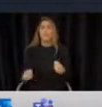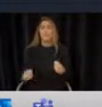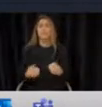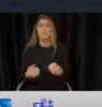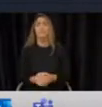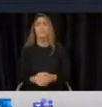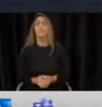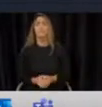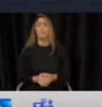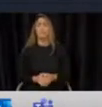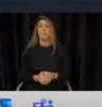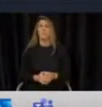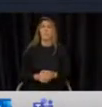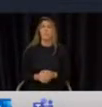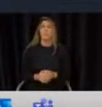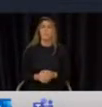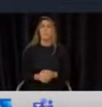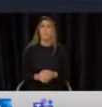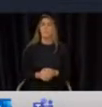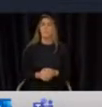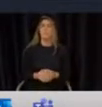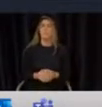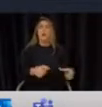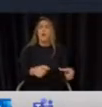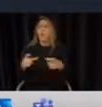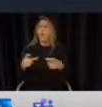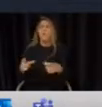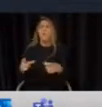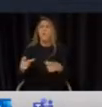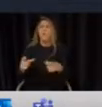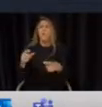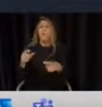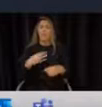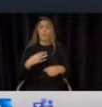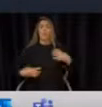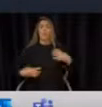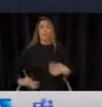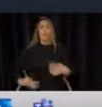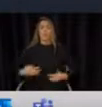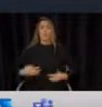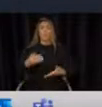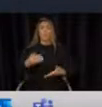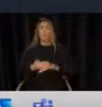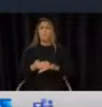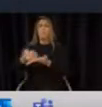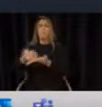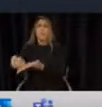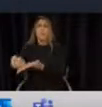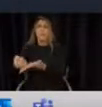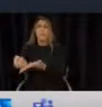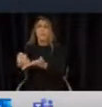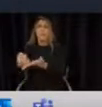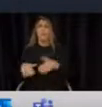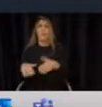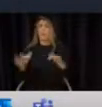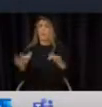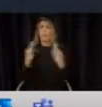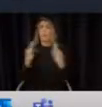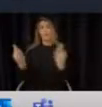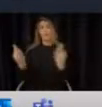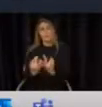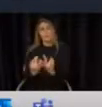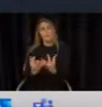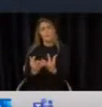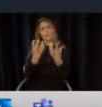são alocados os órgãos após a família autorizar a doação, e todas as dúvidas que vocês tiverem, mande para a gente